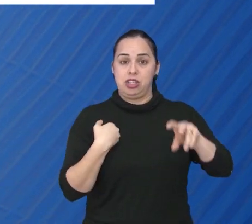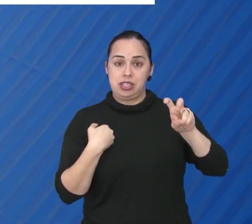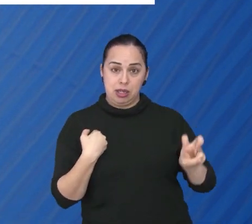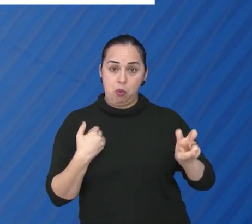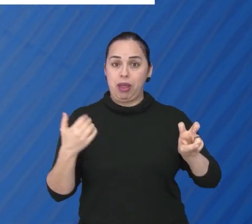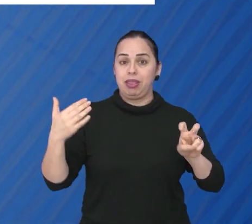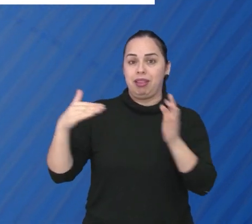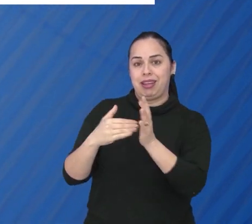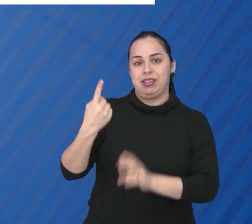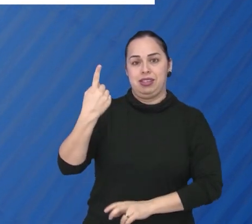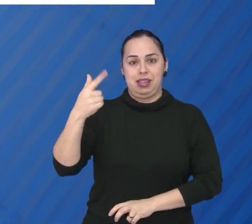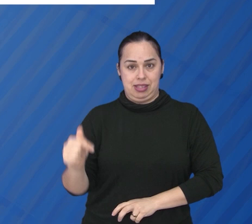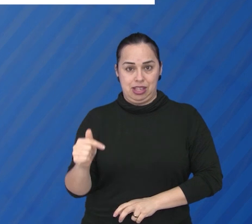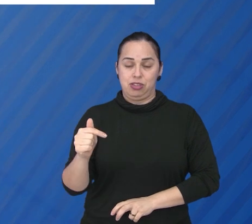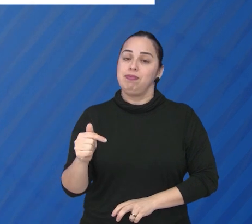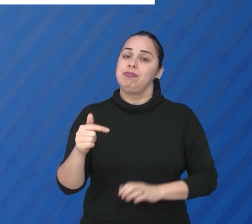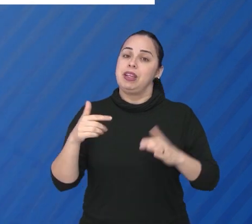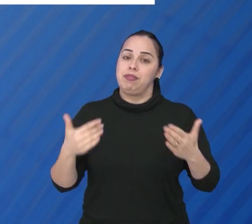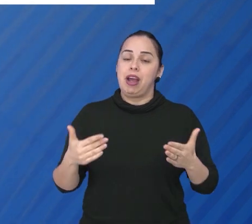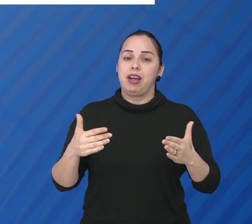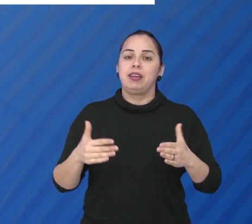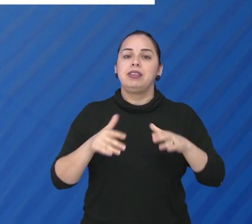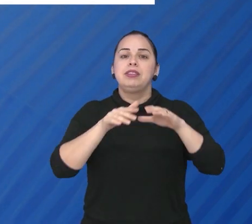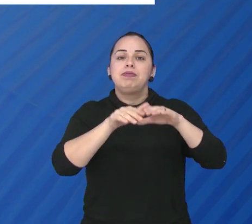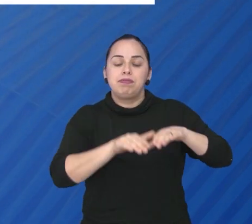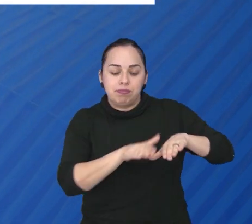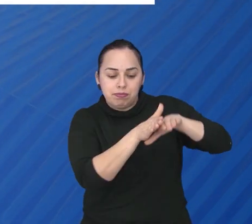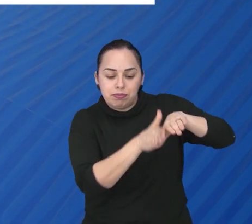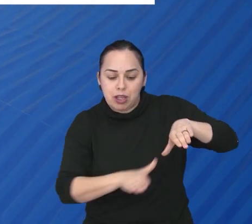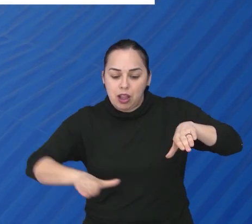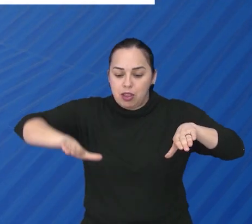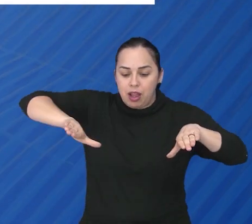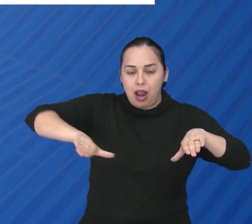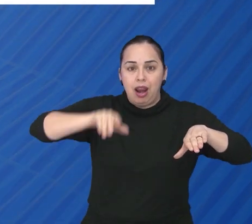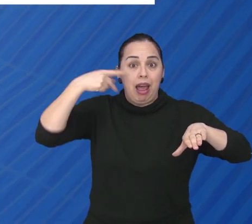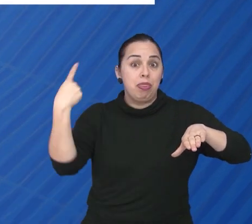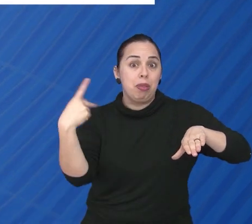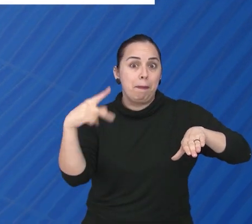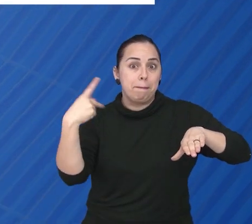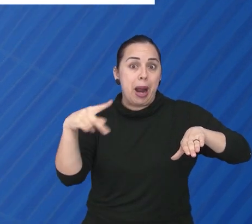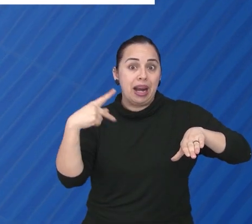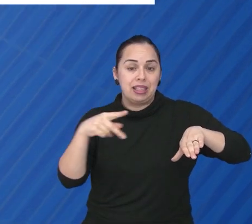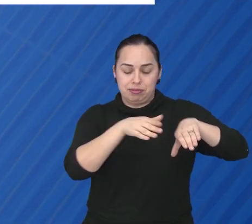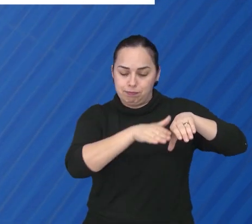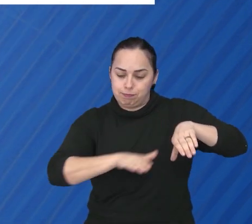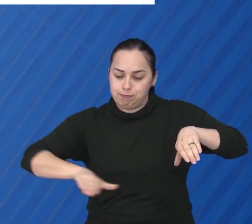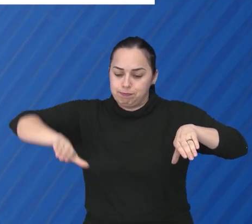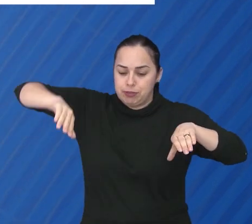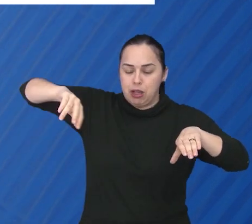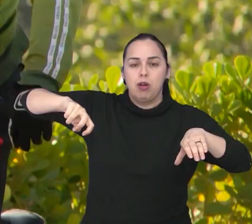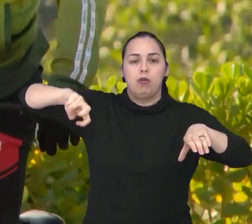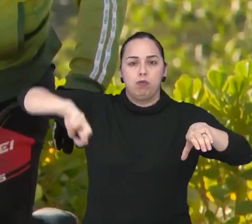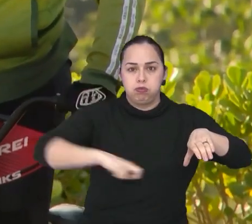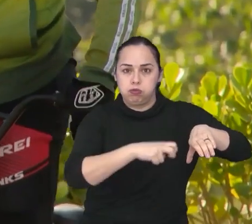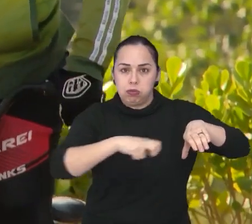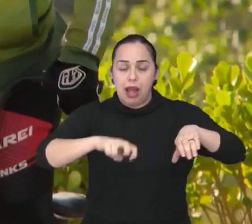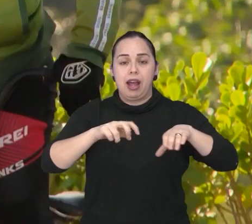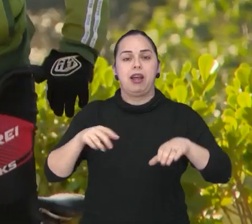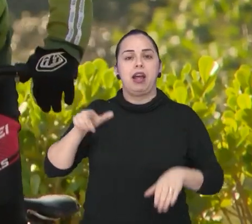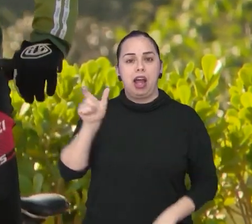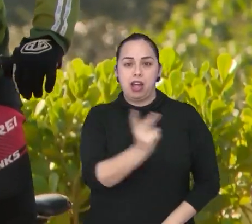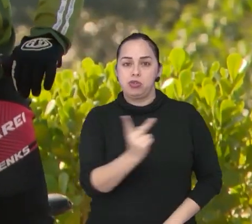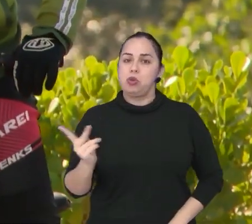adolescentes de 5 a 17 anos e devem acontecer na pista de BMX do Parque Industrial. As